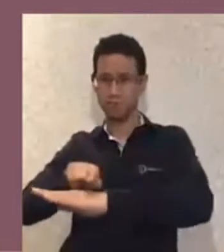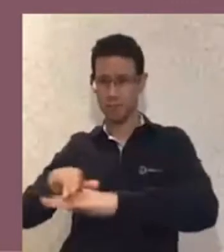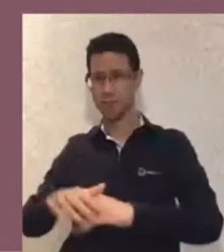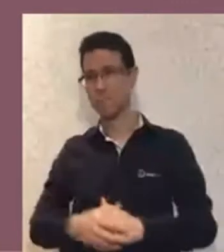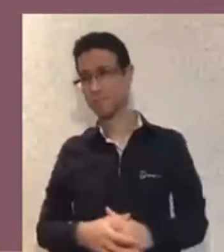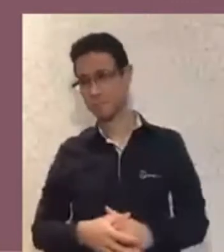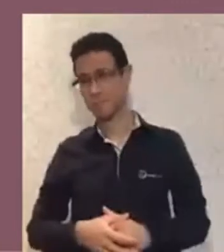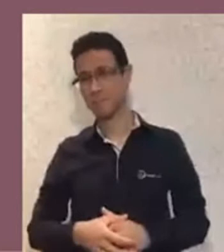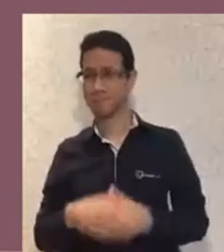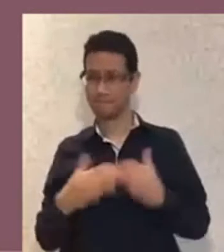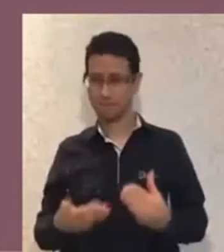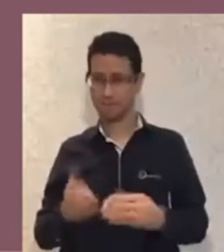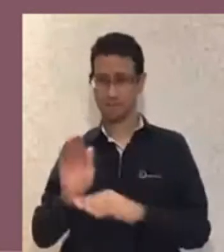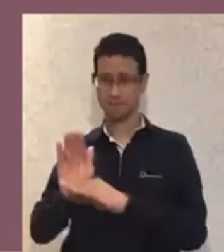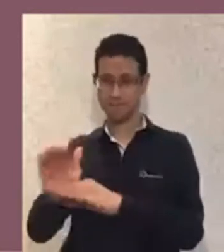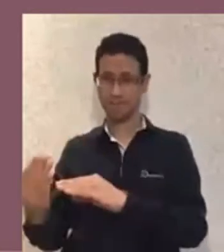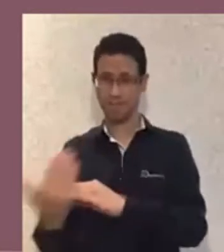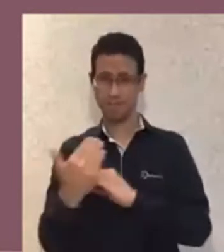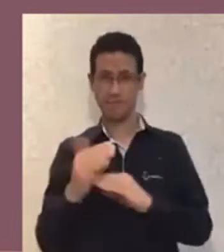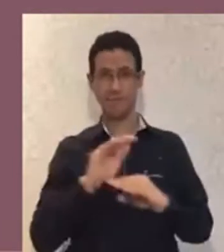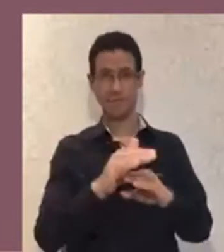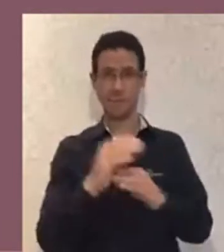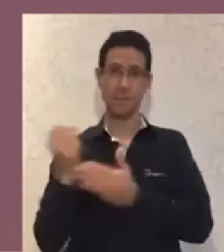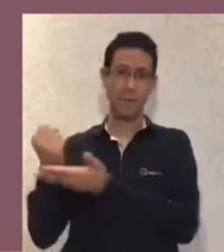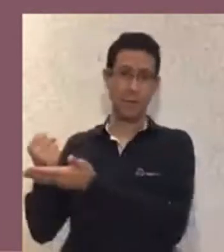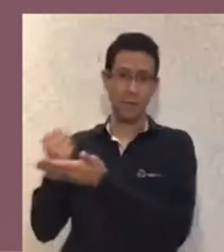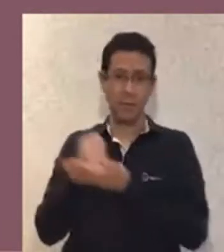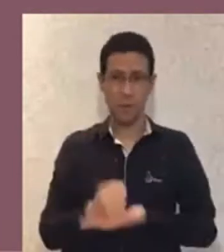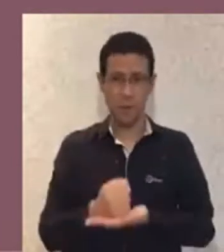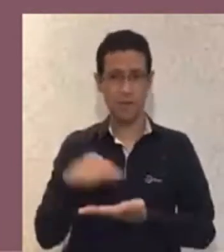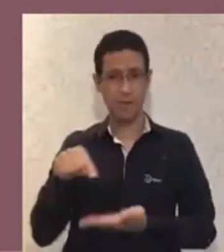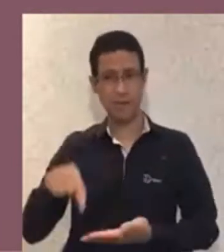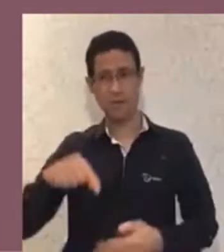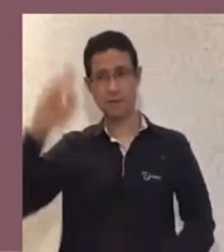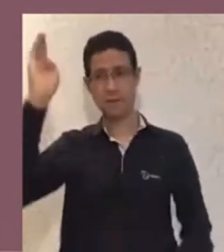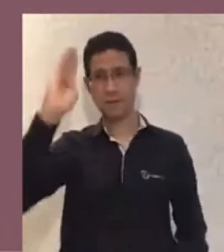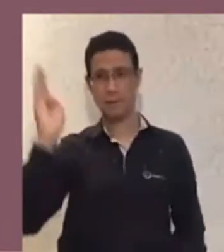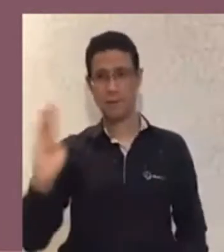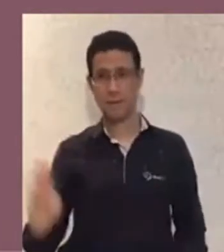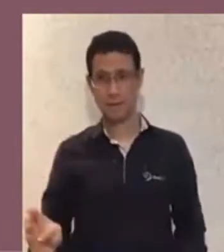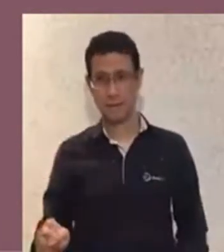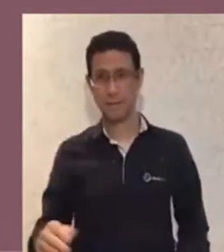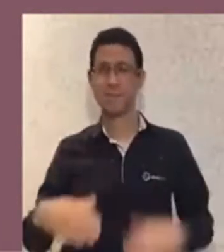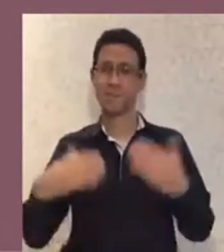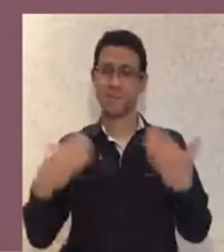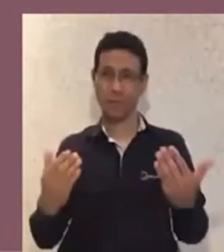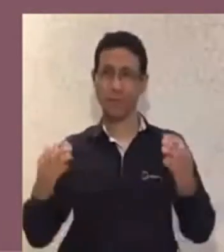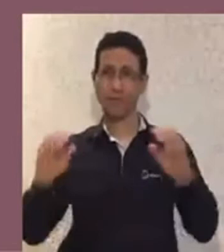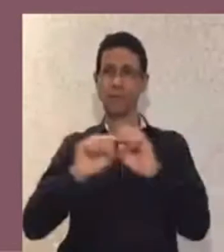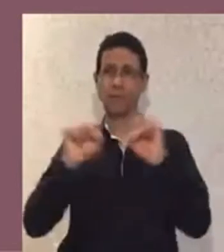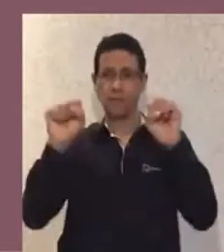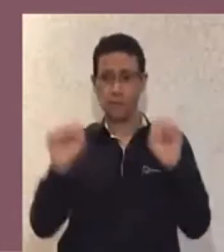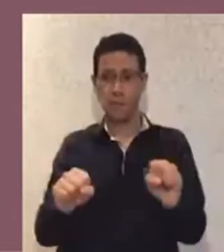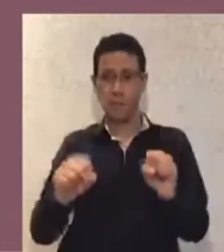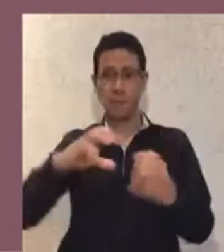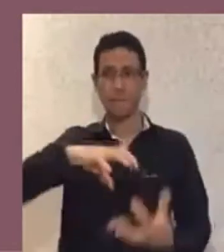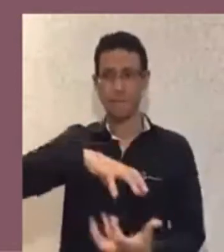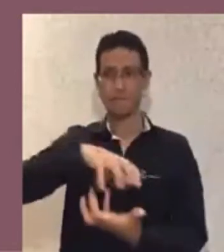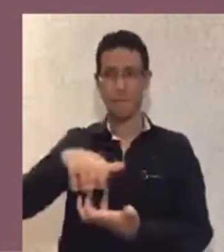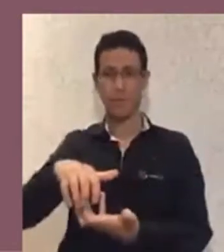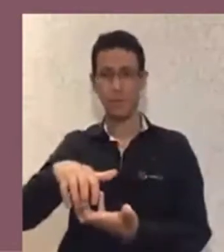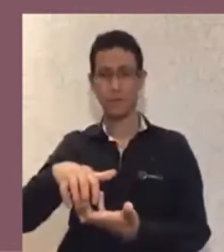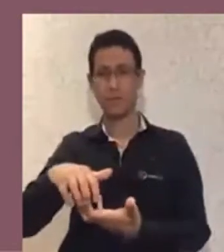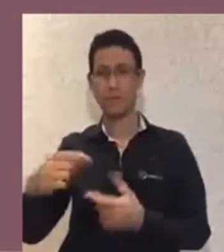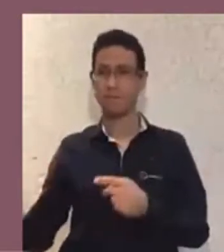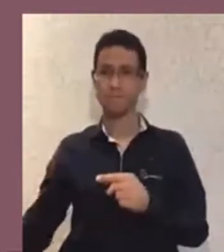o Brasil? As relações, portanto, aquele sistema mundo, ele estabeleceu relações de